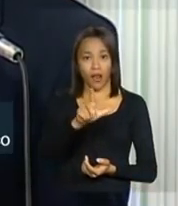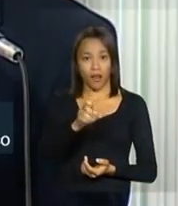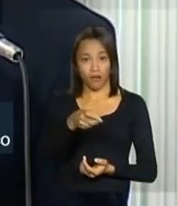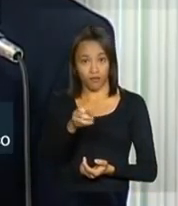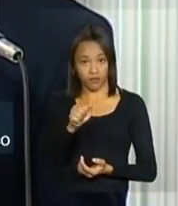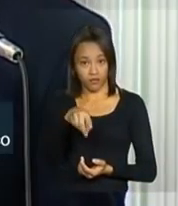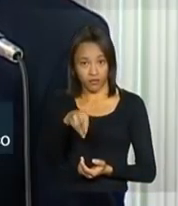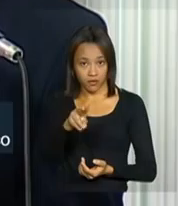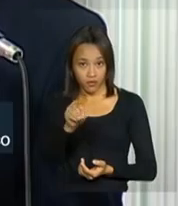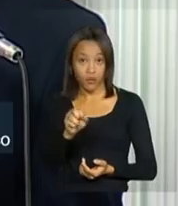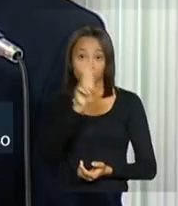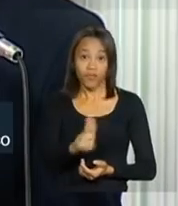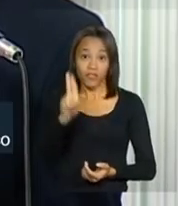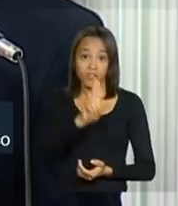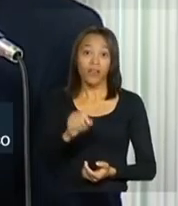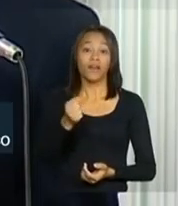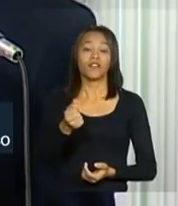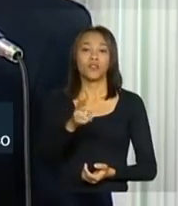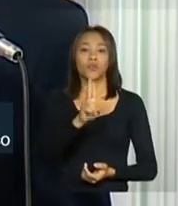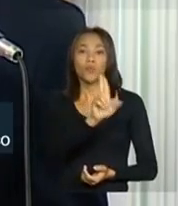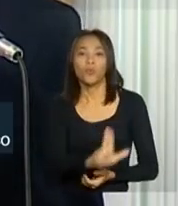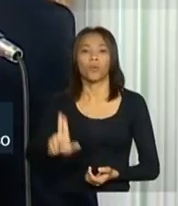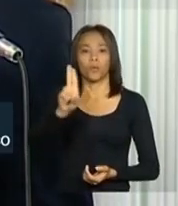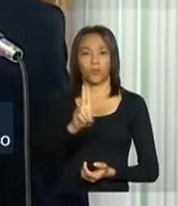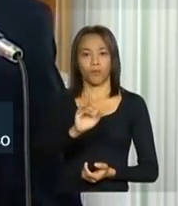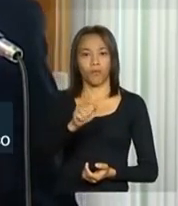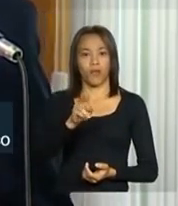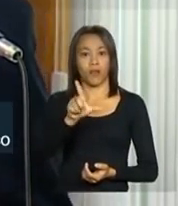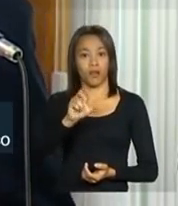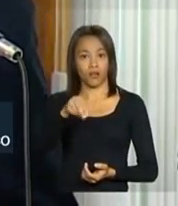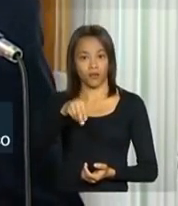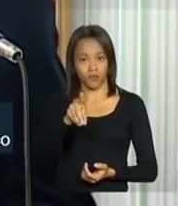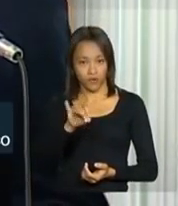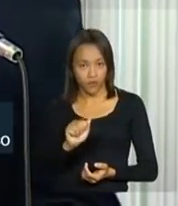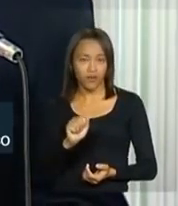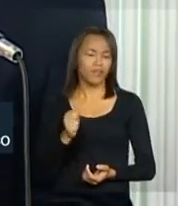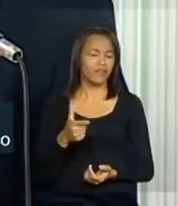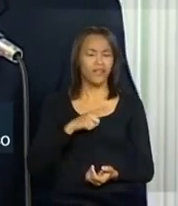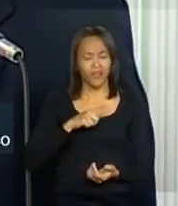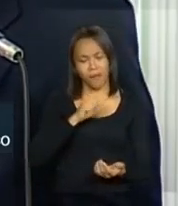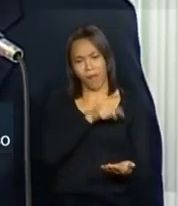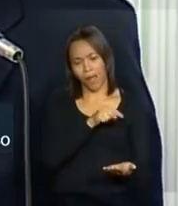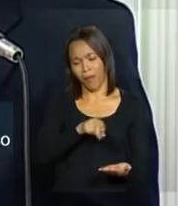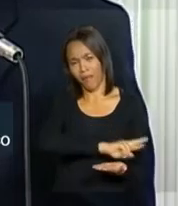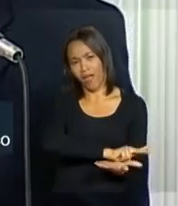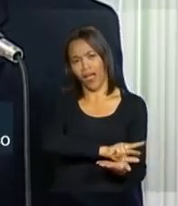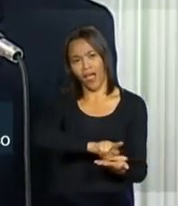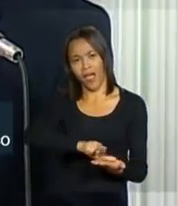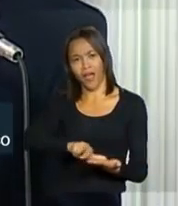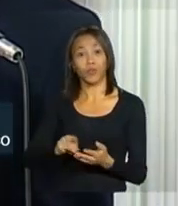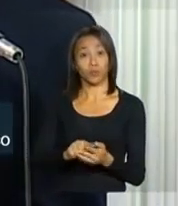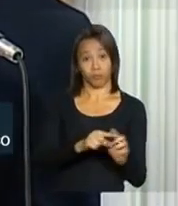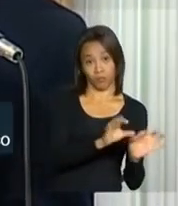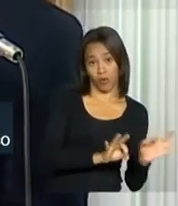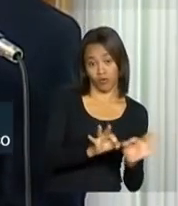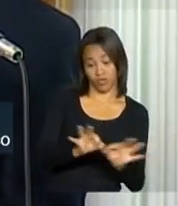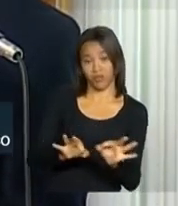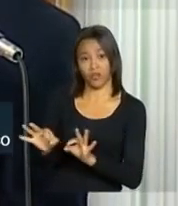da Universidade Federal de Uberlândia. Este, entre outros tantos, que tem gerado uma riqueza